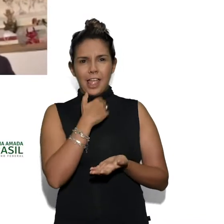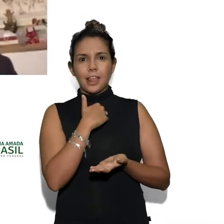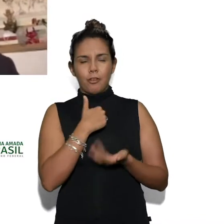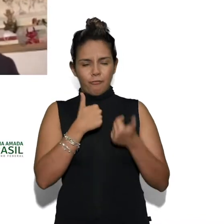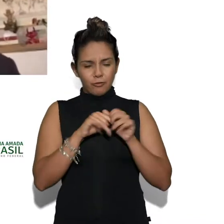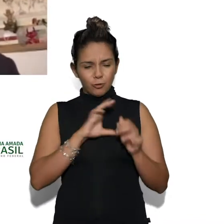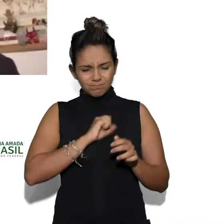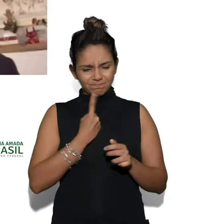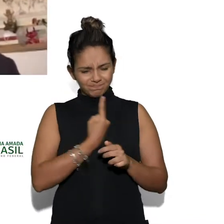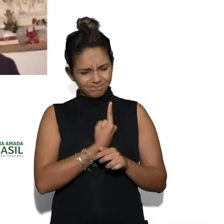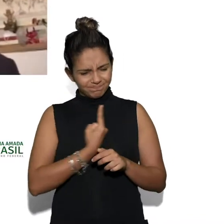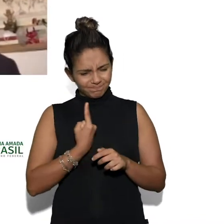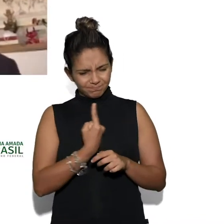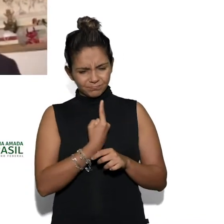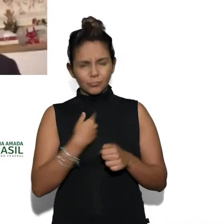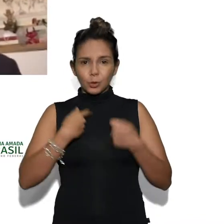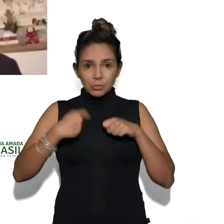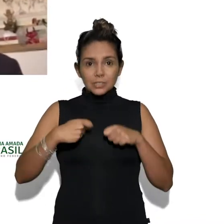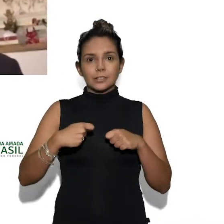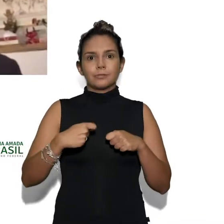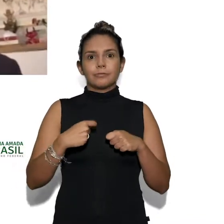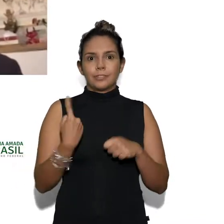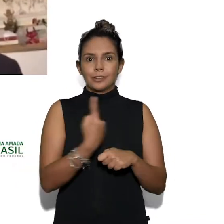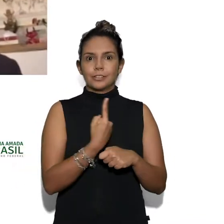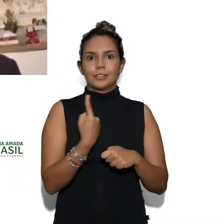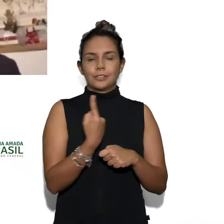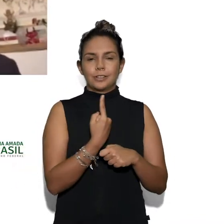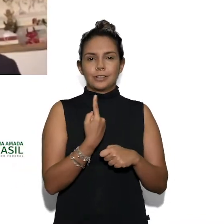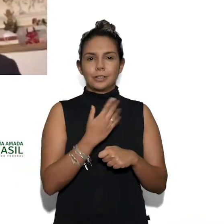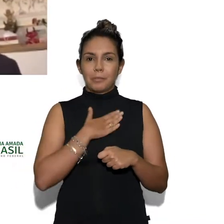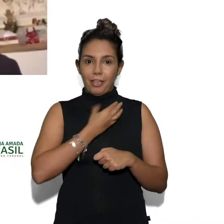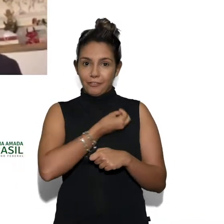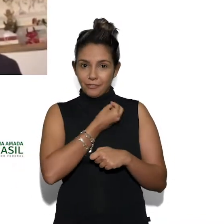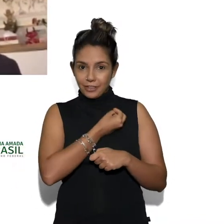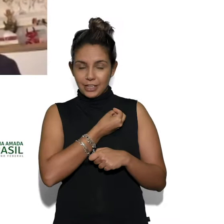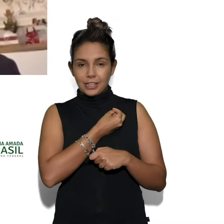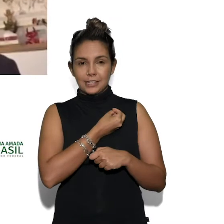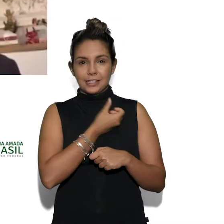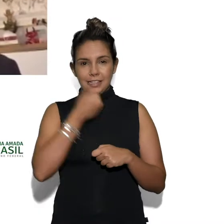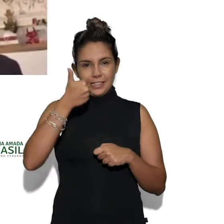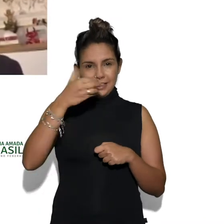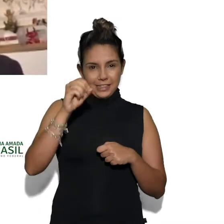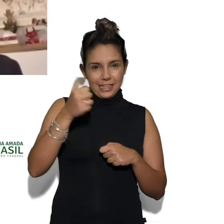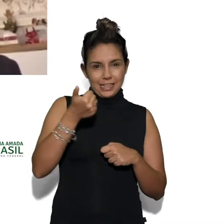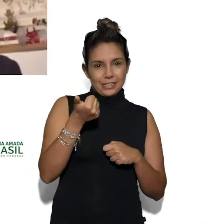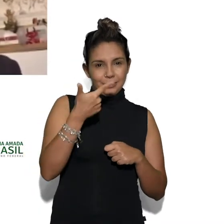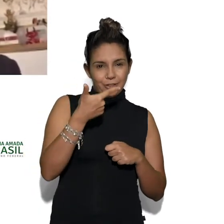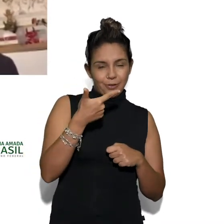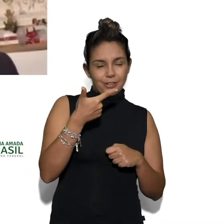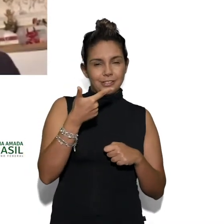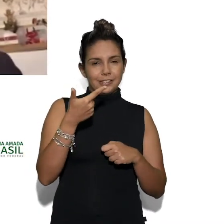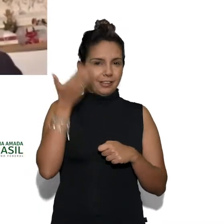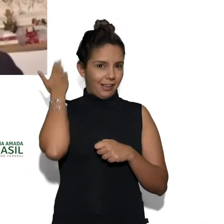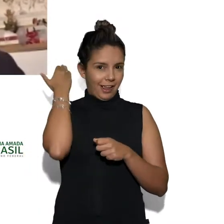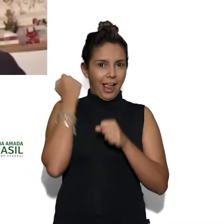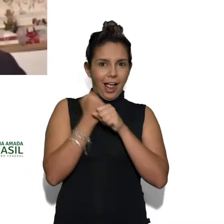até. E eu preciso disso. E a minha vida nos últimos 10,